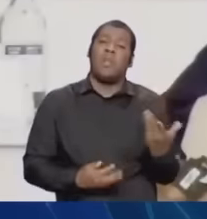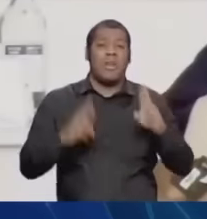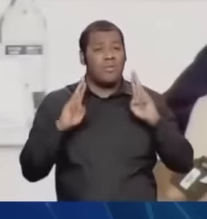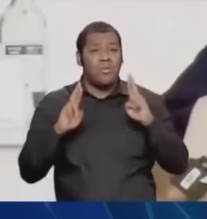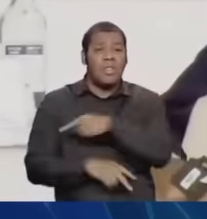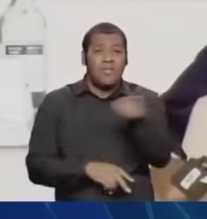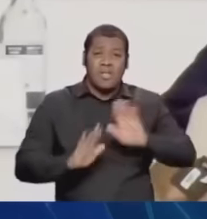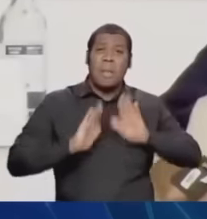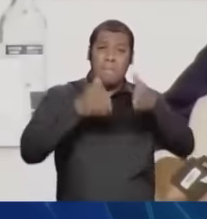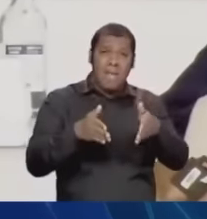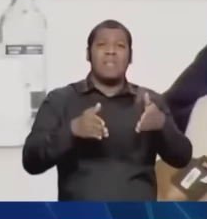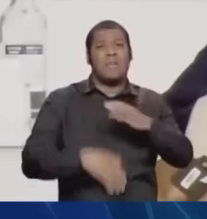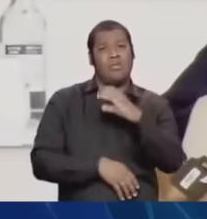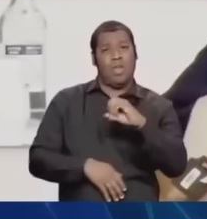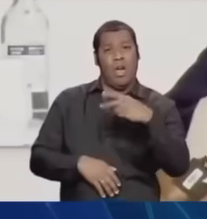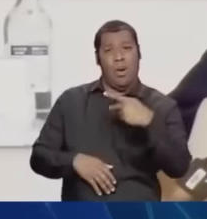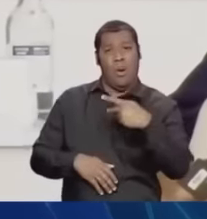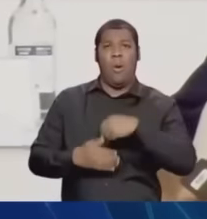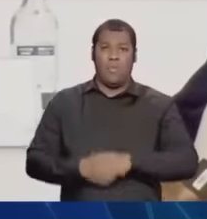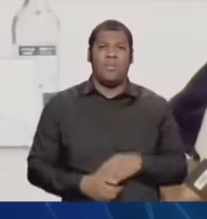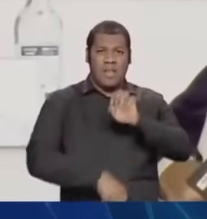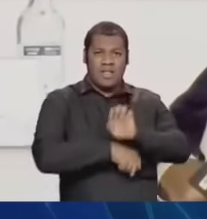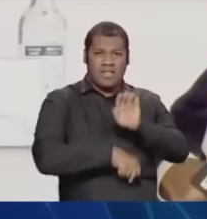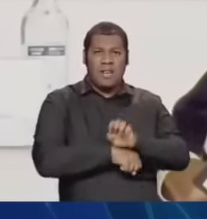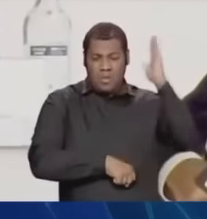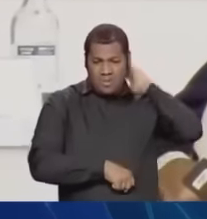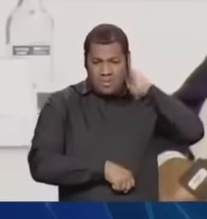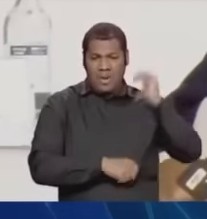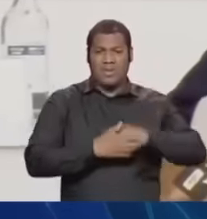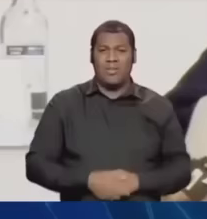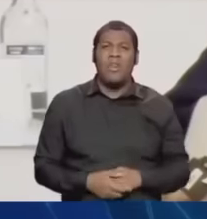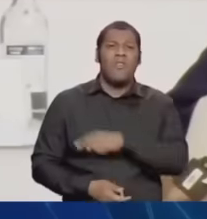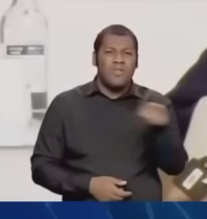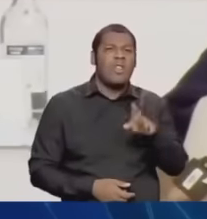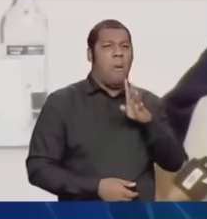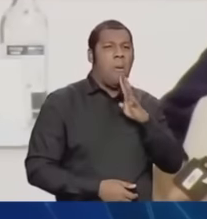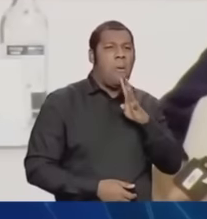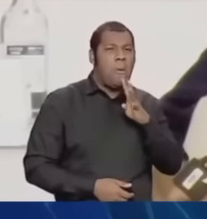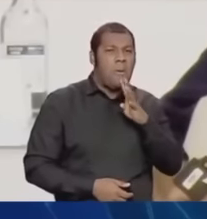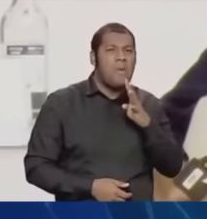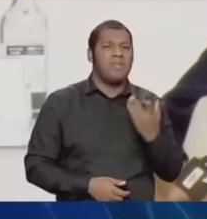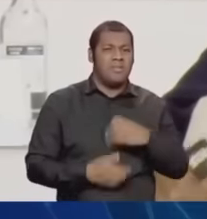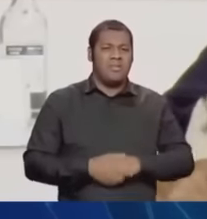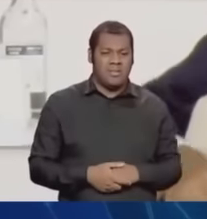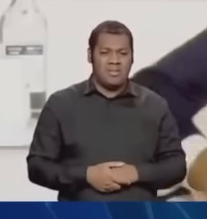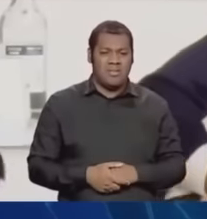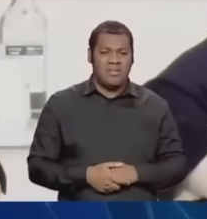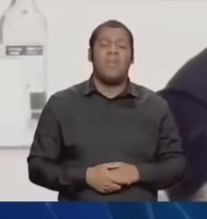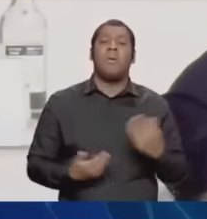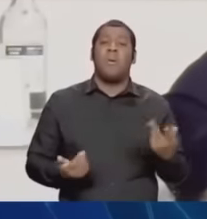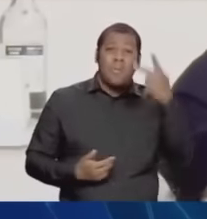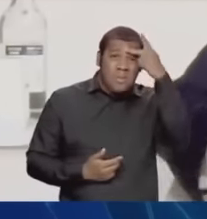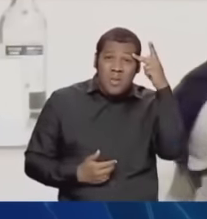no estado do Pará, para que tenham noção do que é realmente a Amazônia. Porque muita gente fala, mas